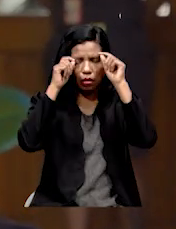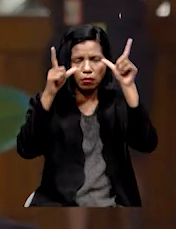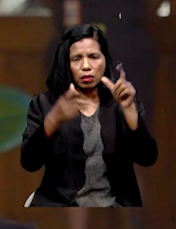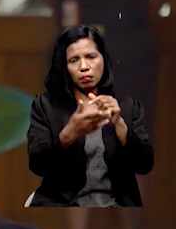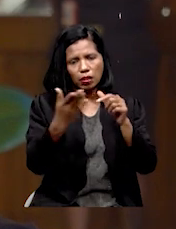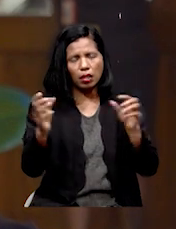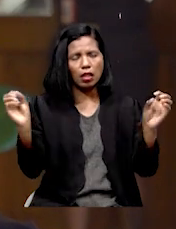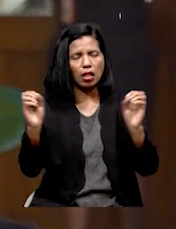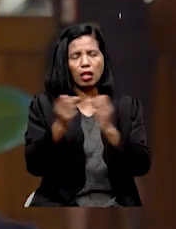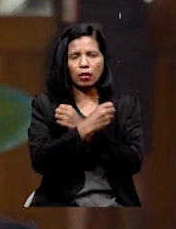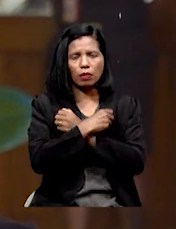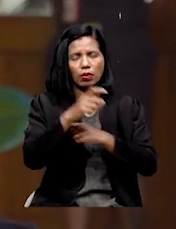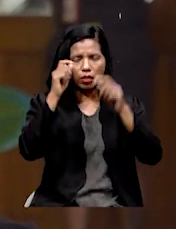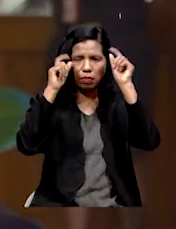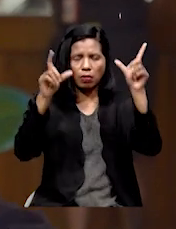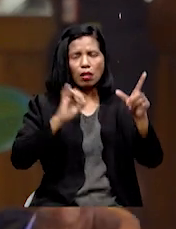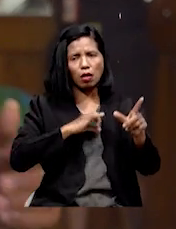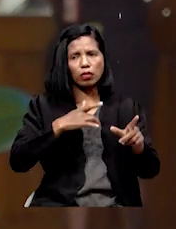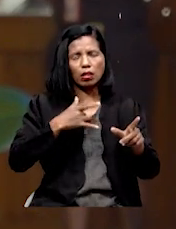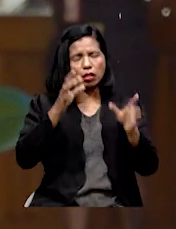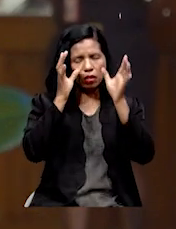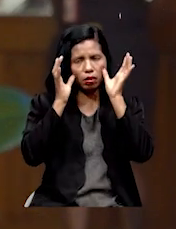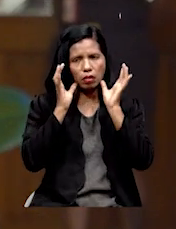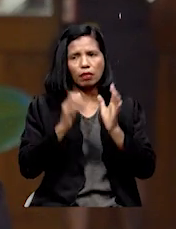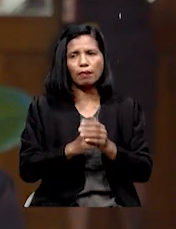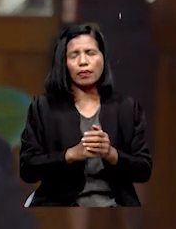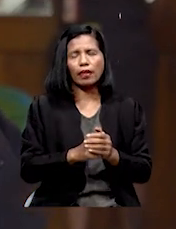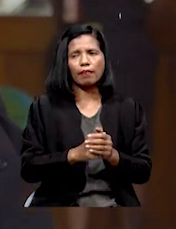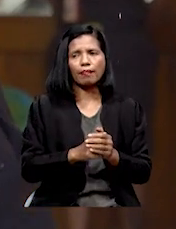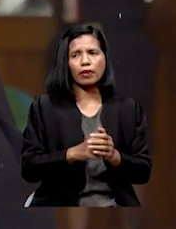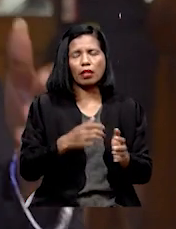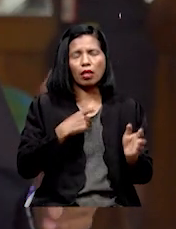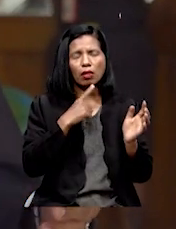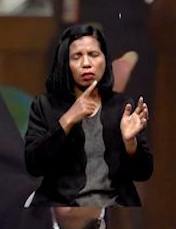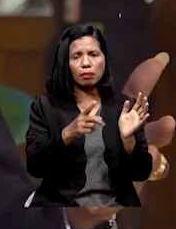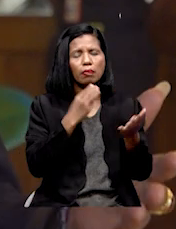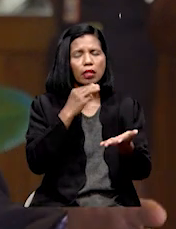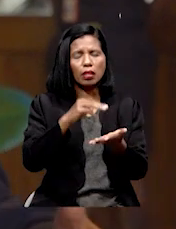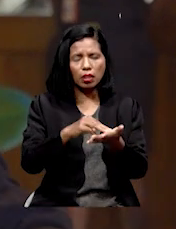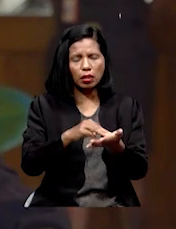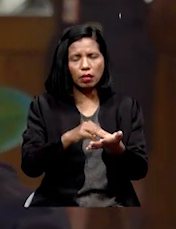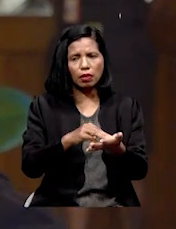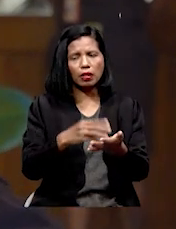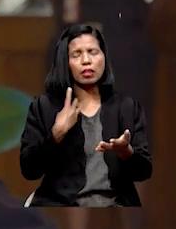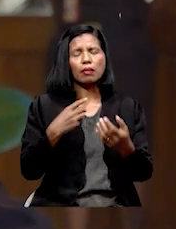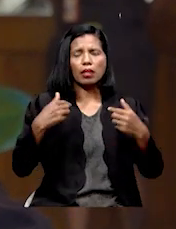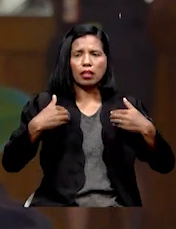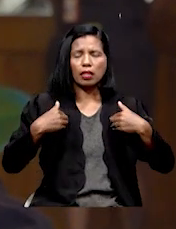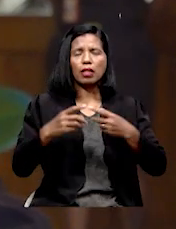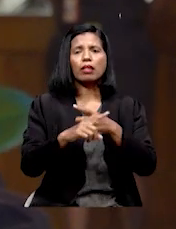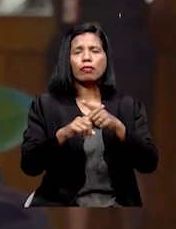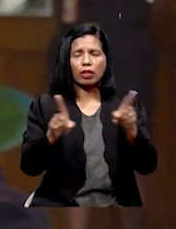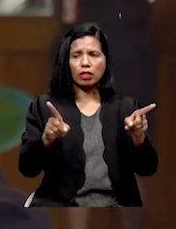hadomi tenera ne how tristi tamne o halo apelo po ti de bano wan sir fo isa ita bele diferença mas